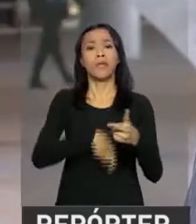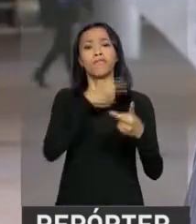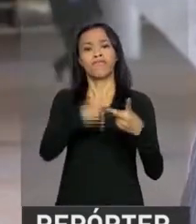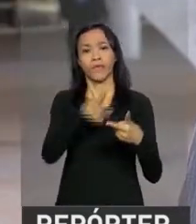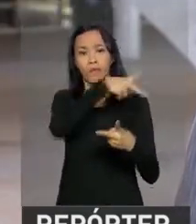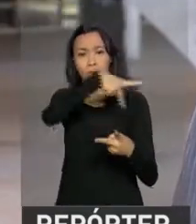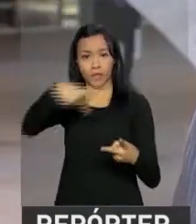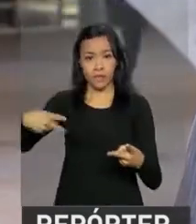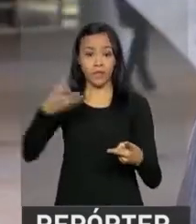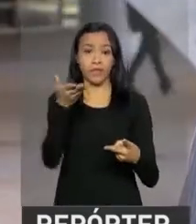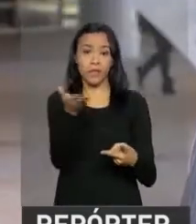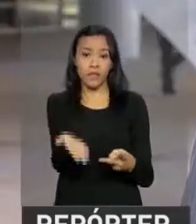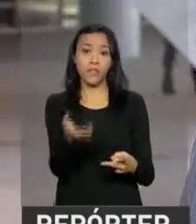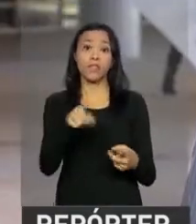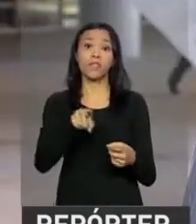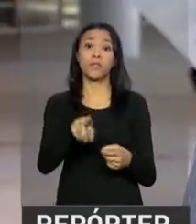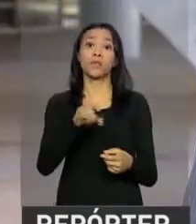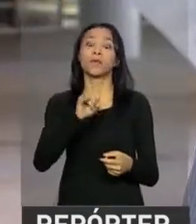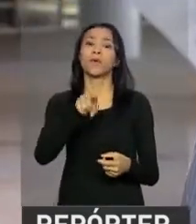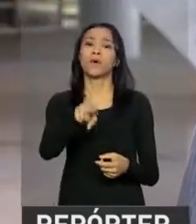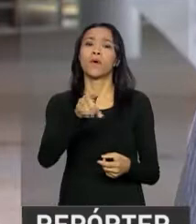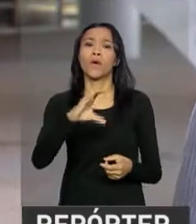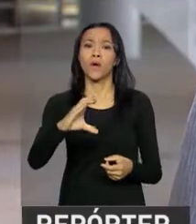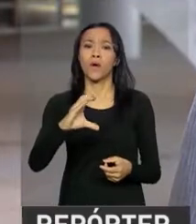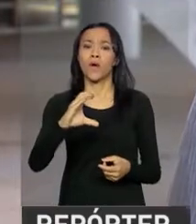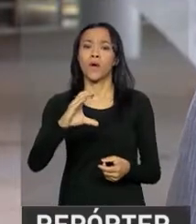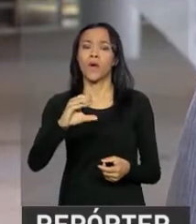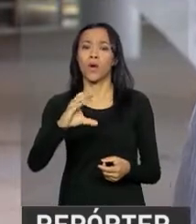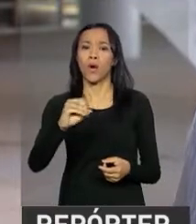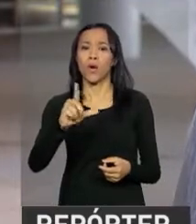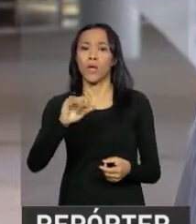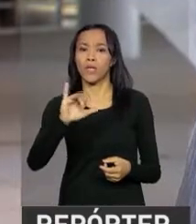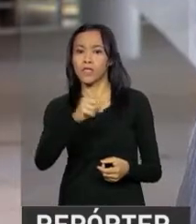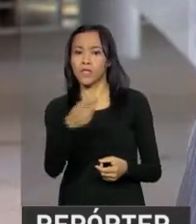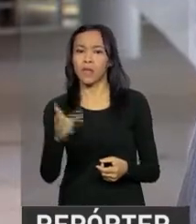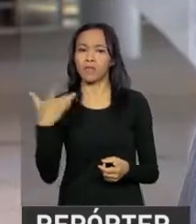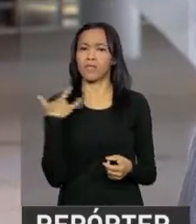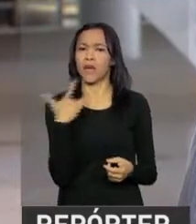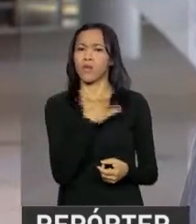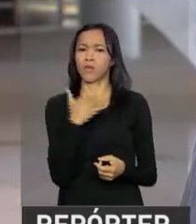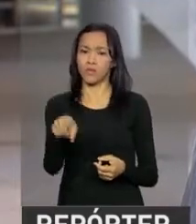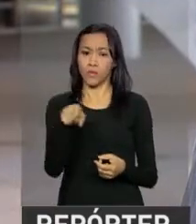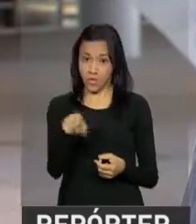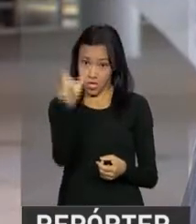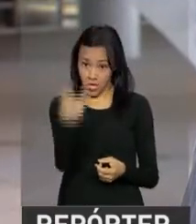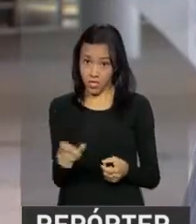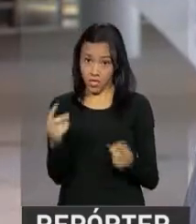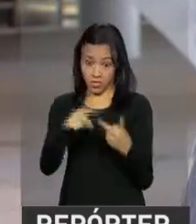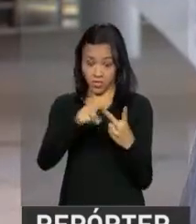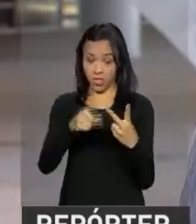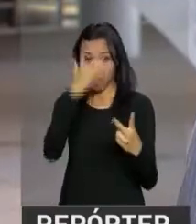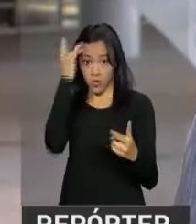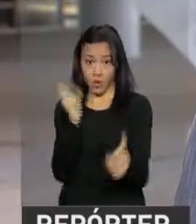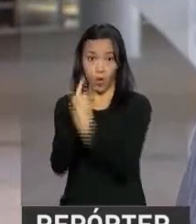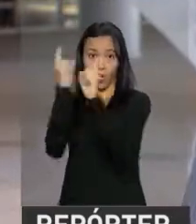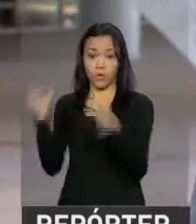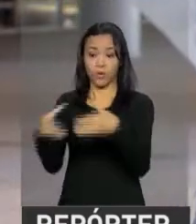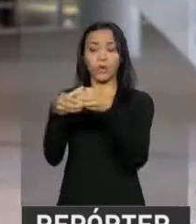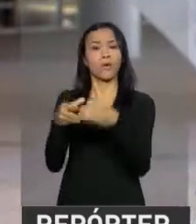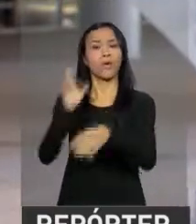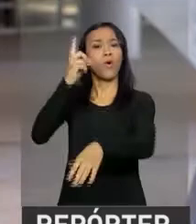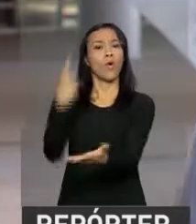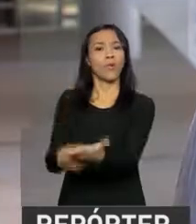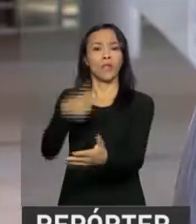presidente do ICOS, o Instituto Coalizão Saúde, Cláudio Lotenberg. Esse encontro está marcado para as 10 horas da